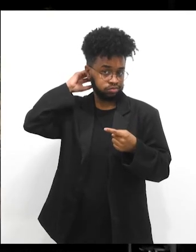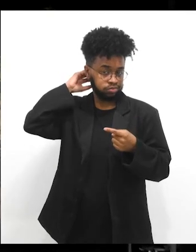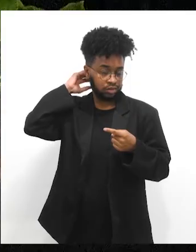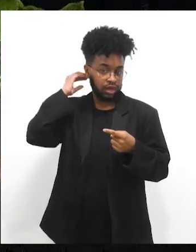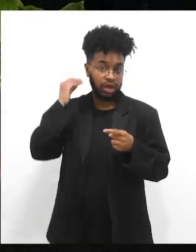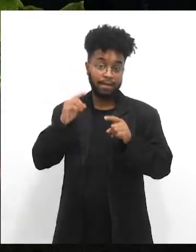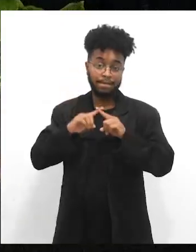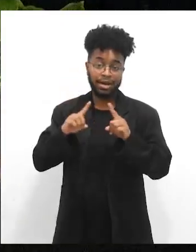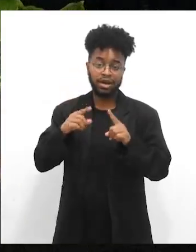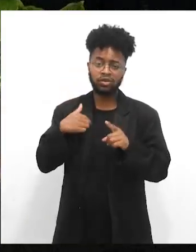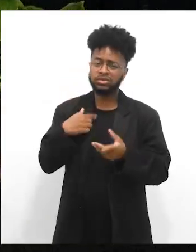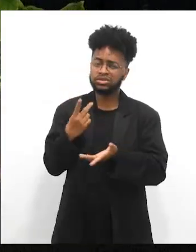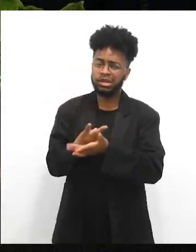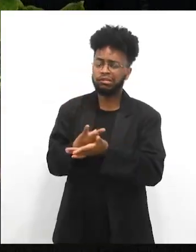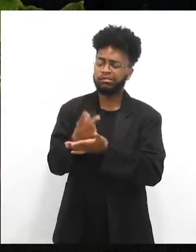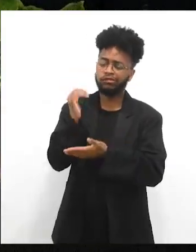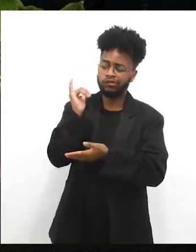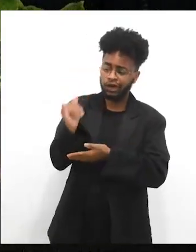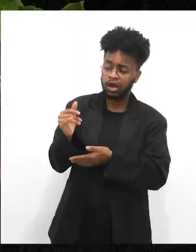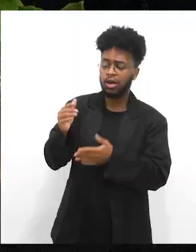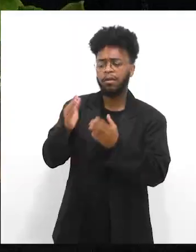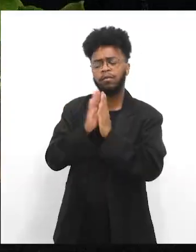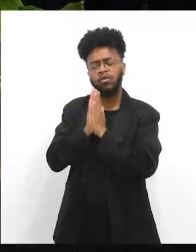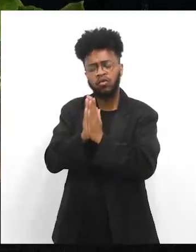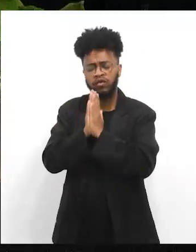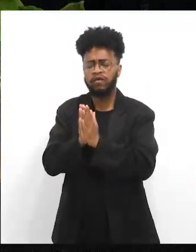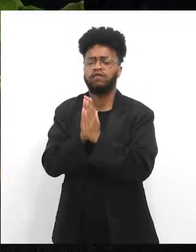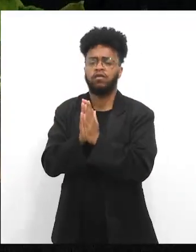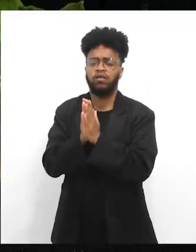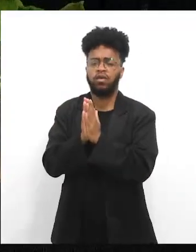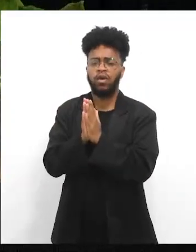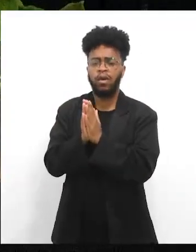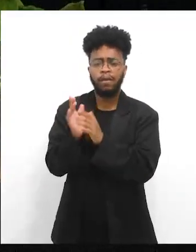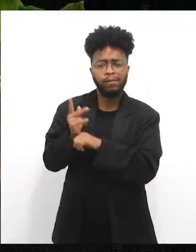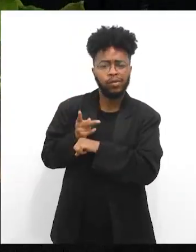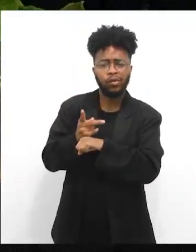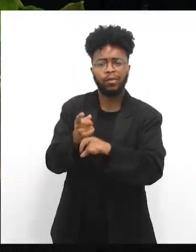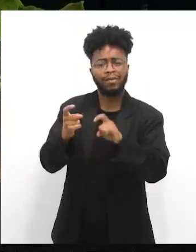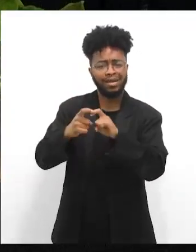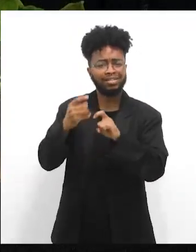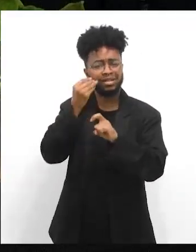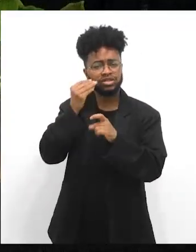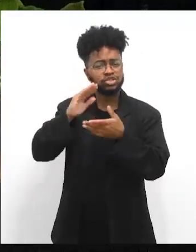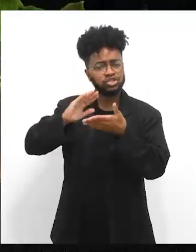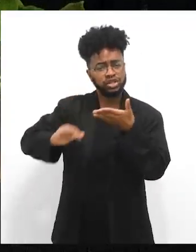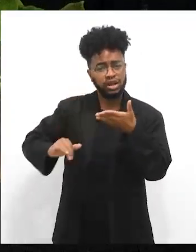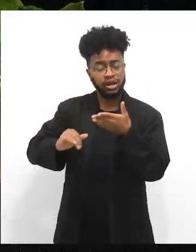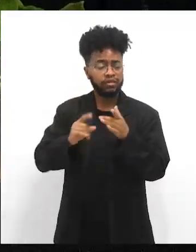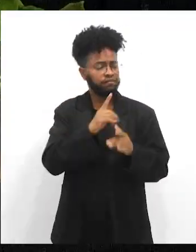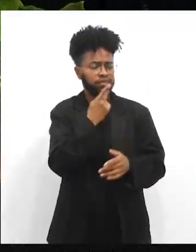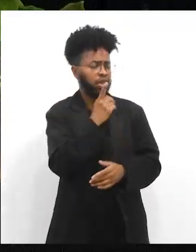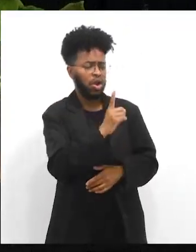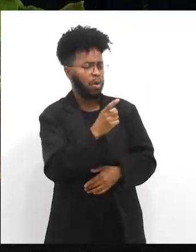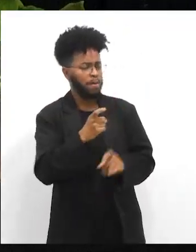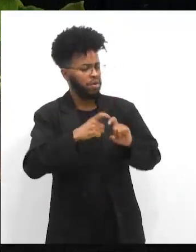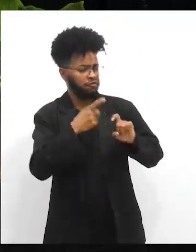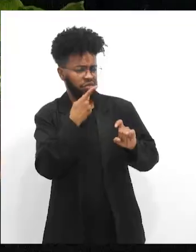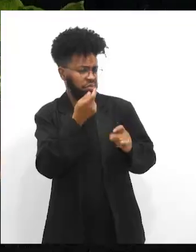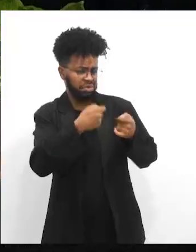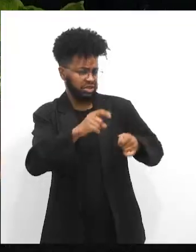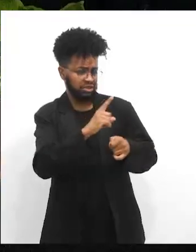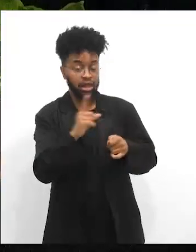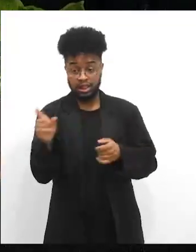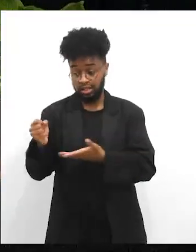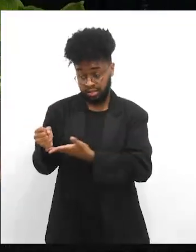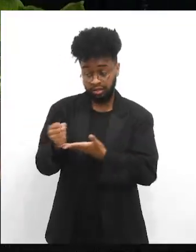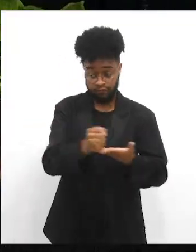aqui. E a minha vida era falar para ele, pelo amor de Deus, por que não tira isso? Ele, porque o médico disse que... Um